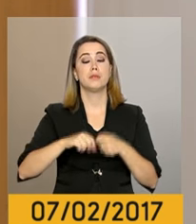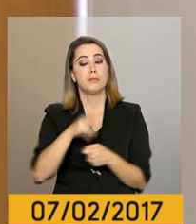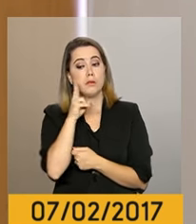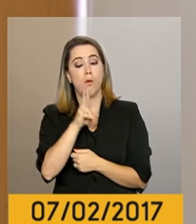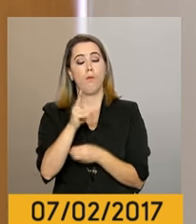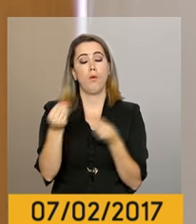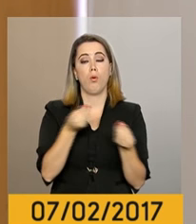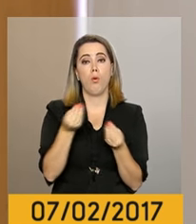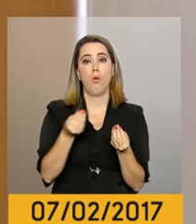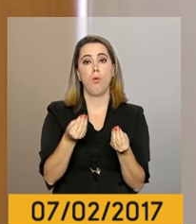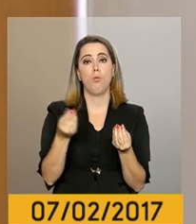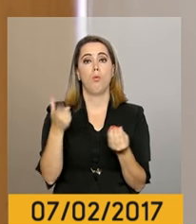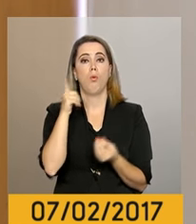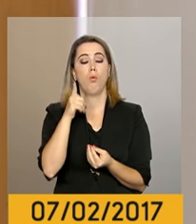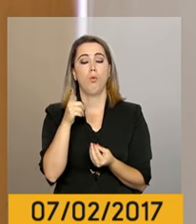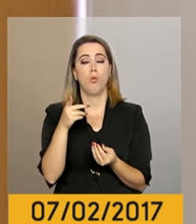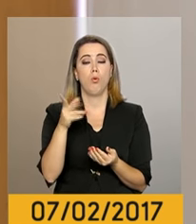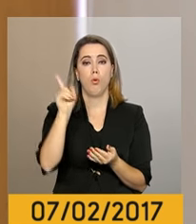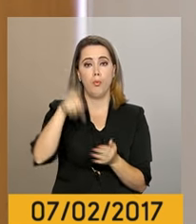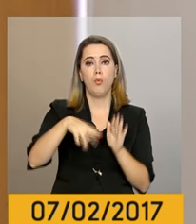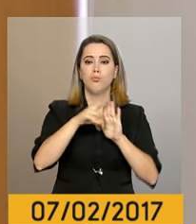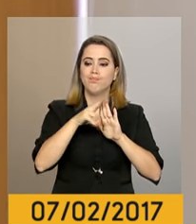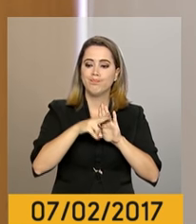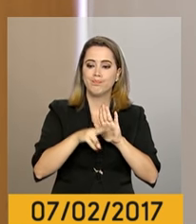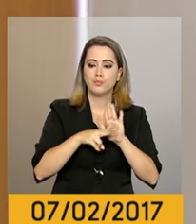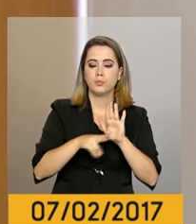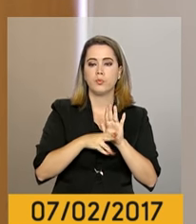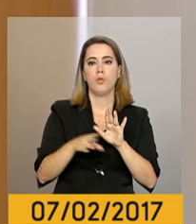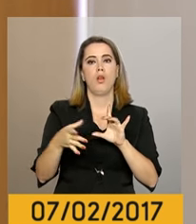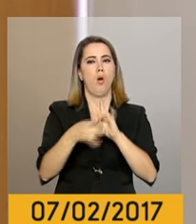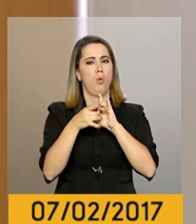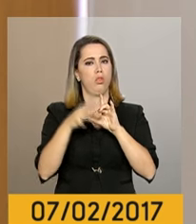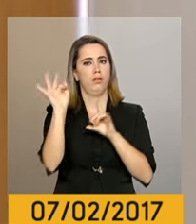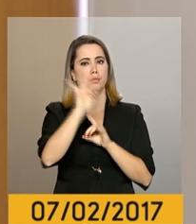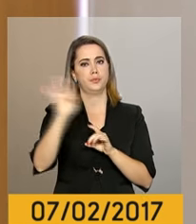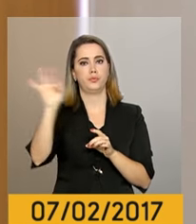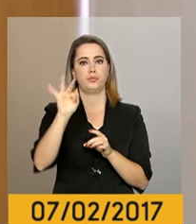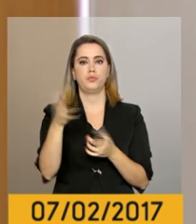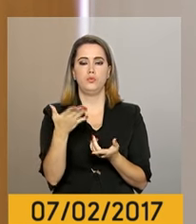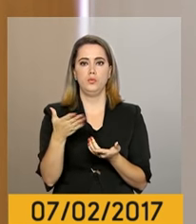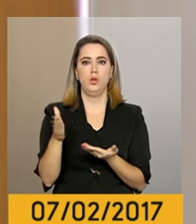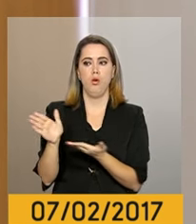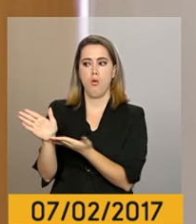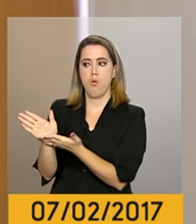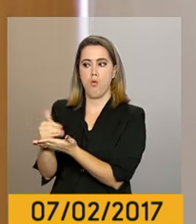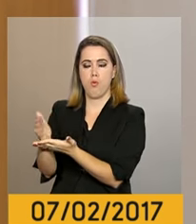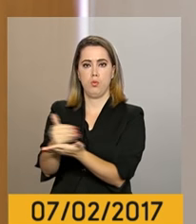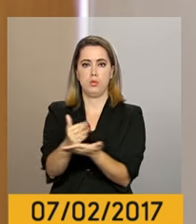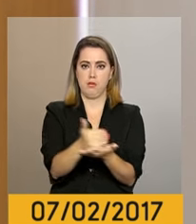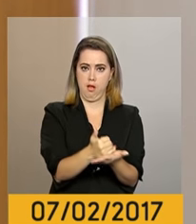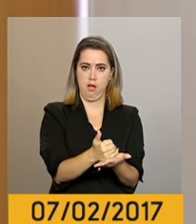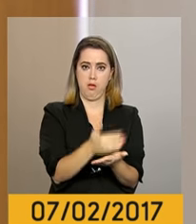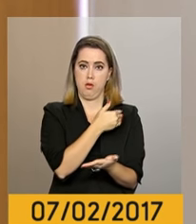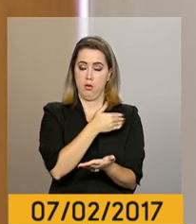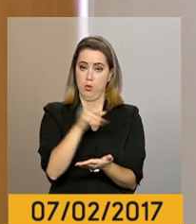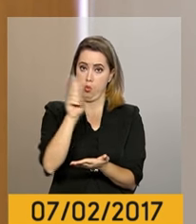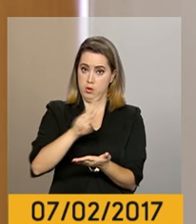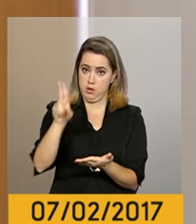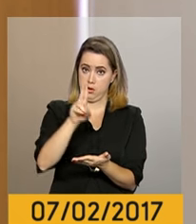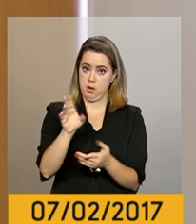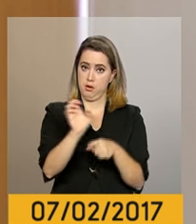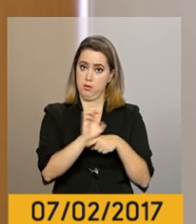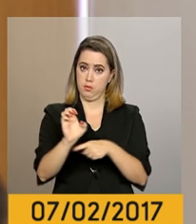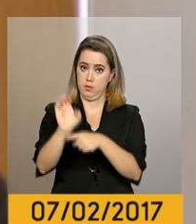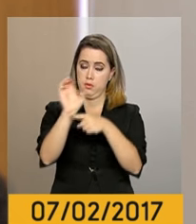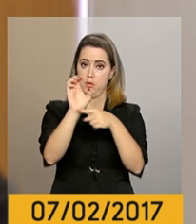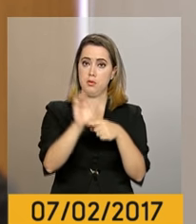Pacto Federativo, porque quem arrecada é a União, Estados e Municípios, e o Distrito Federal. Então, nós temos que fazer isto, vamos